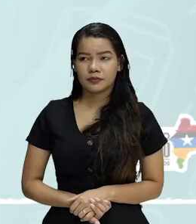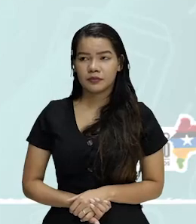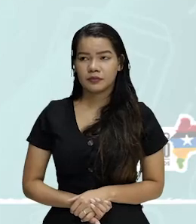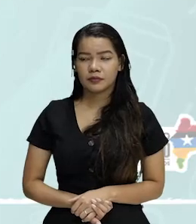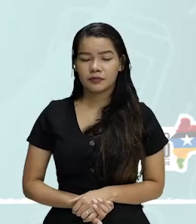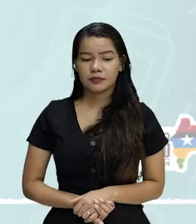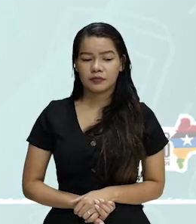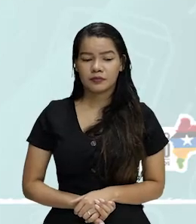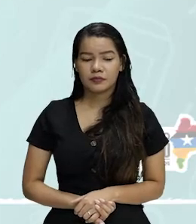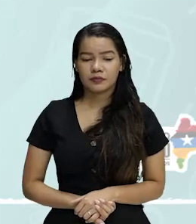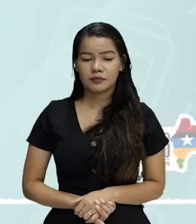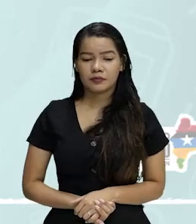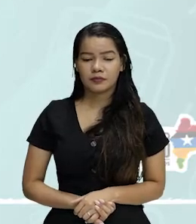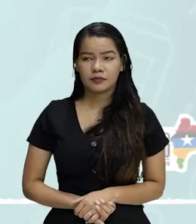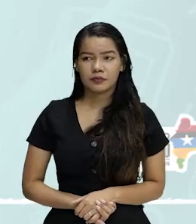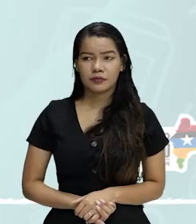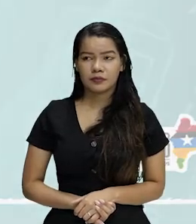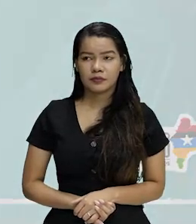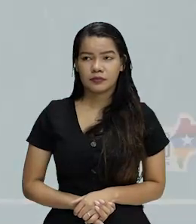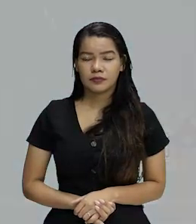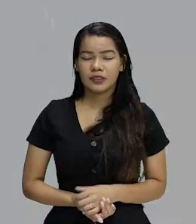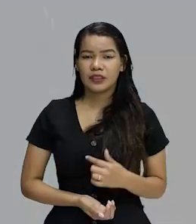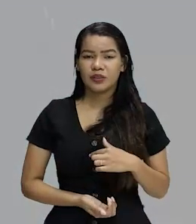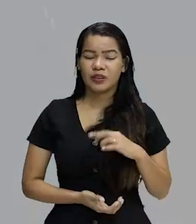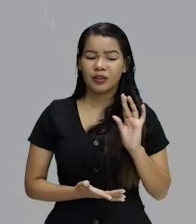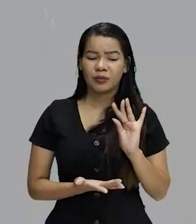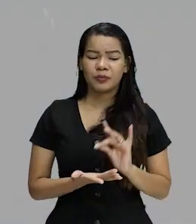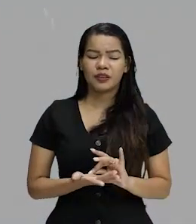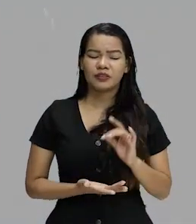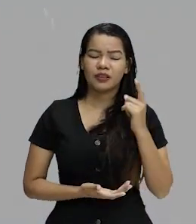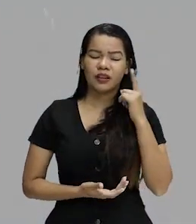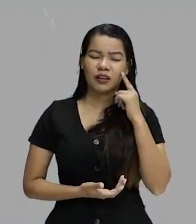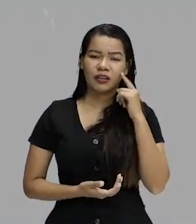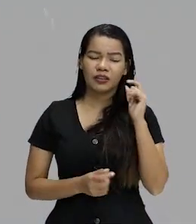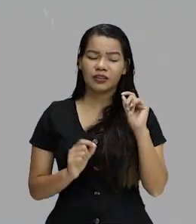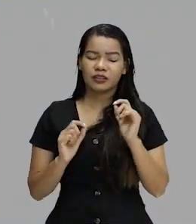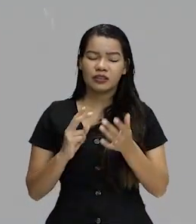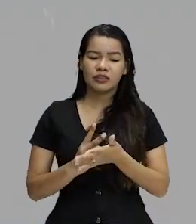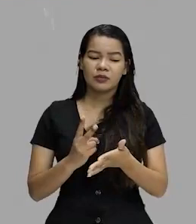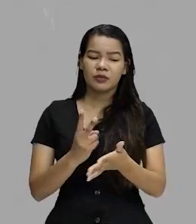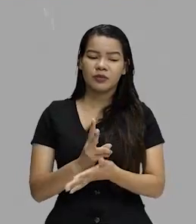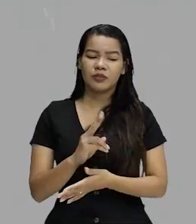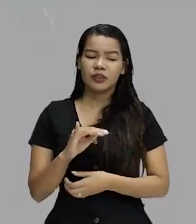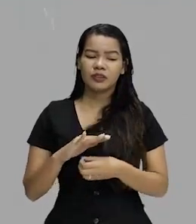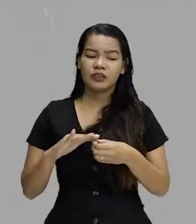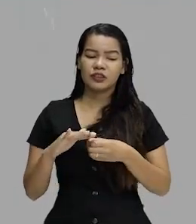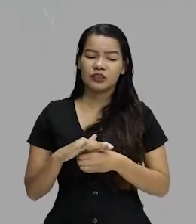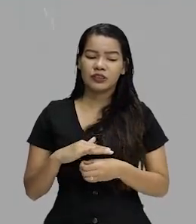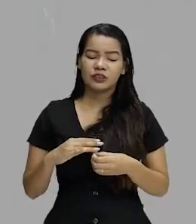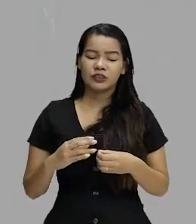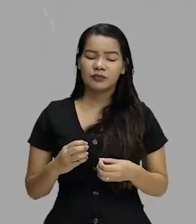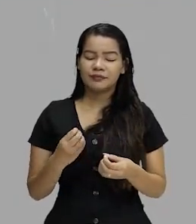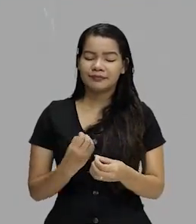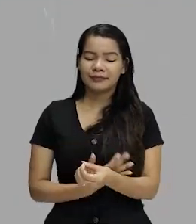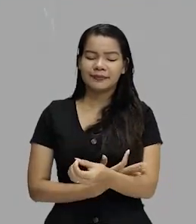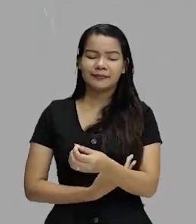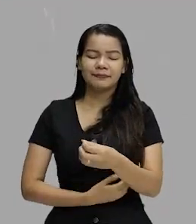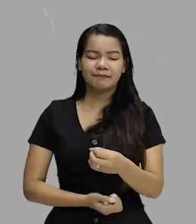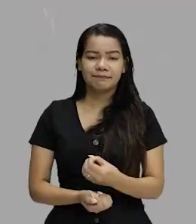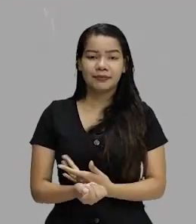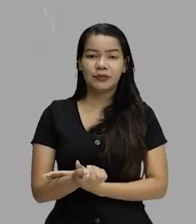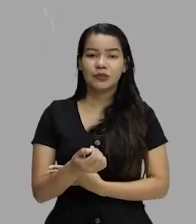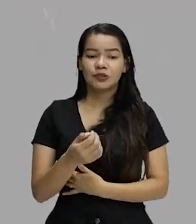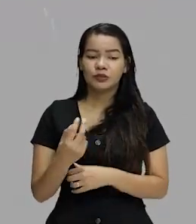eu realmente penso, eu realmente acho que ela sempre estará cheia de entusiasmo. O